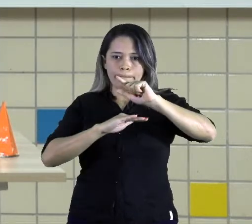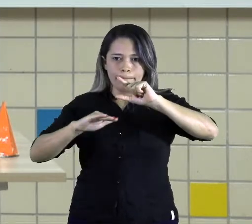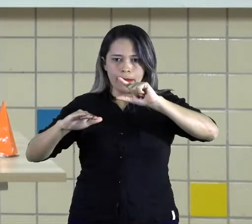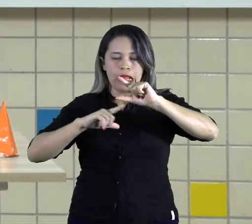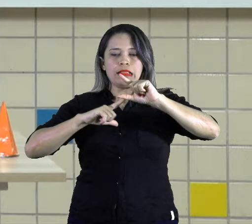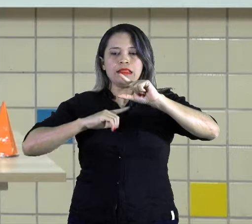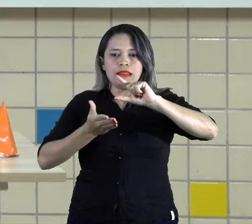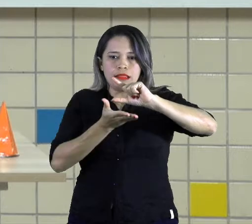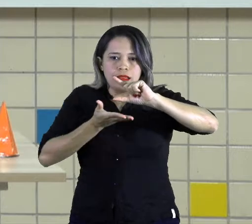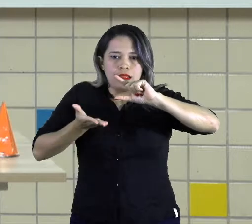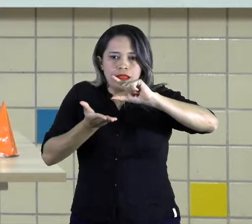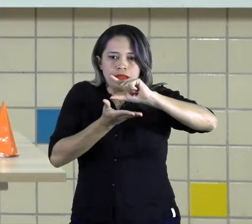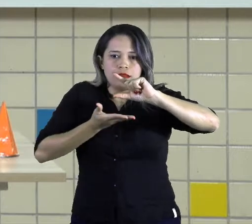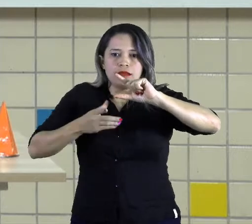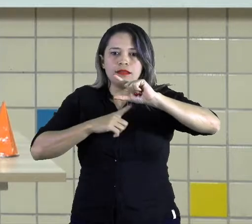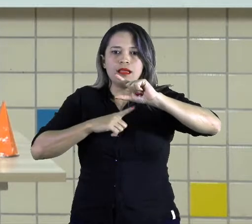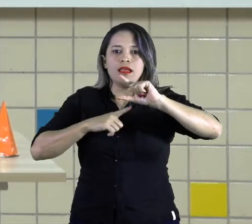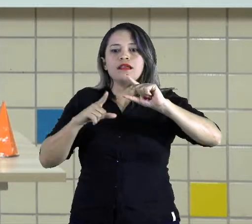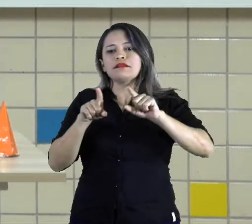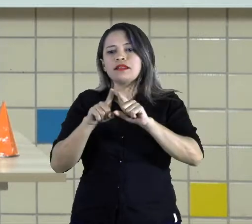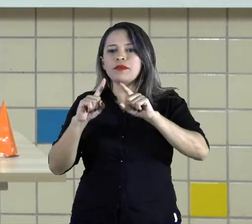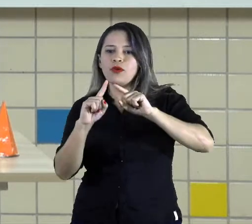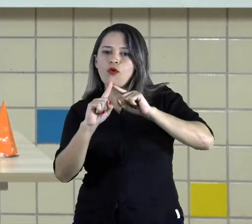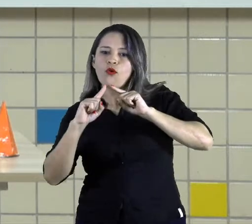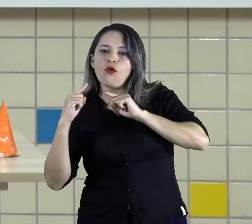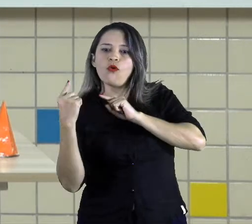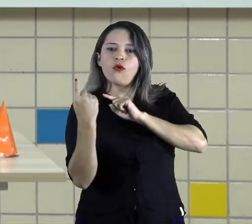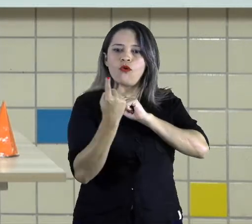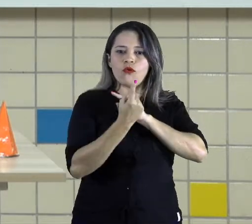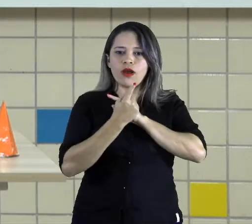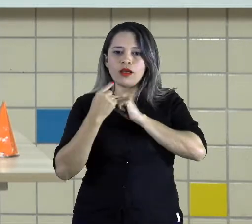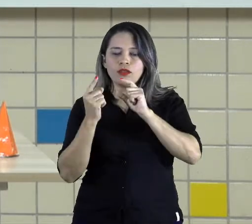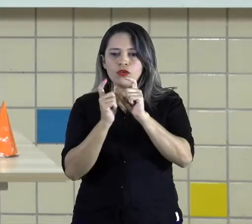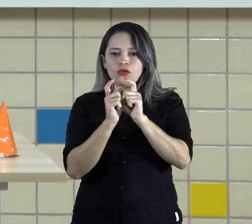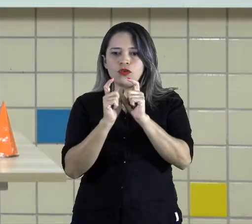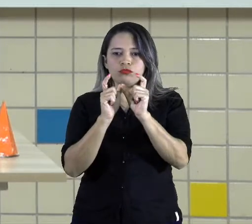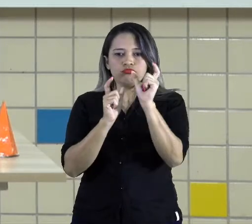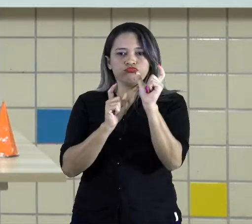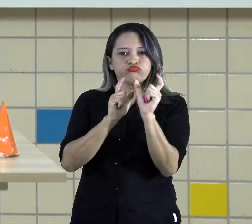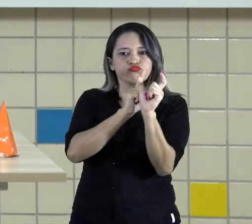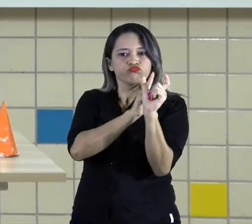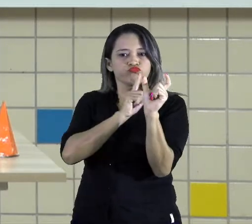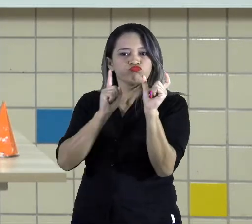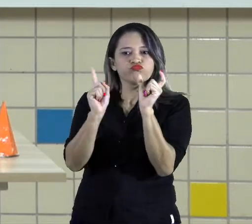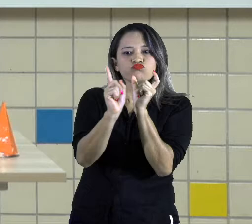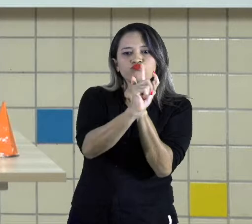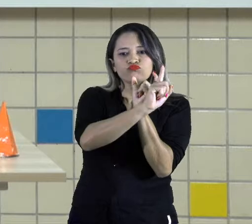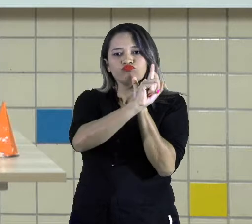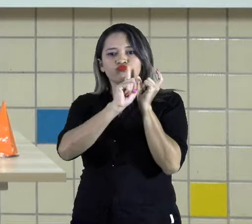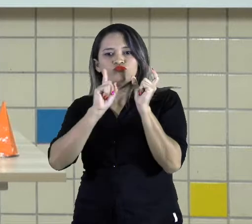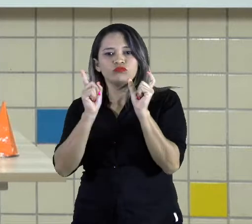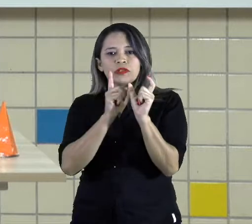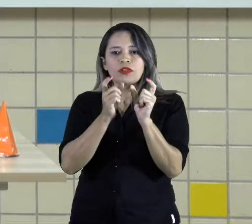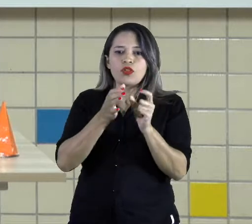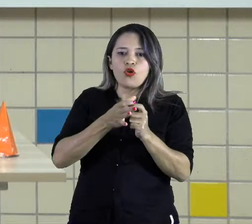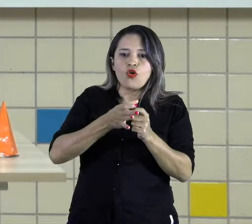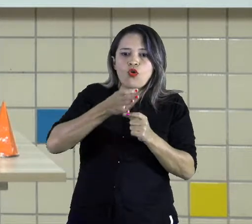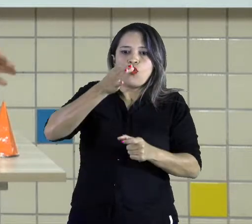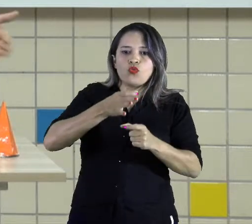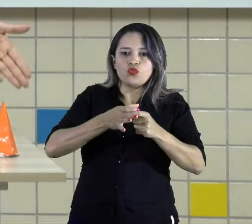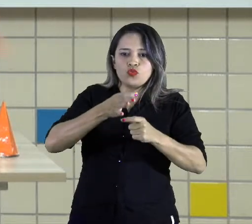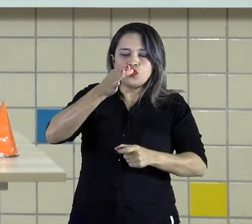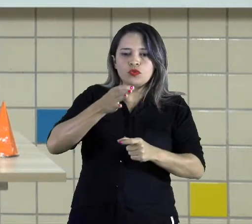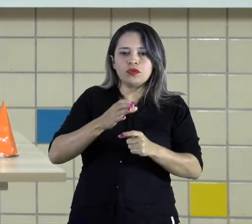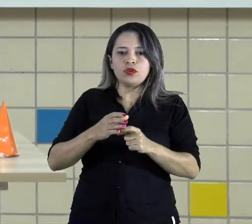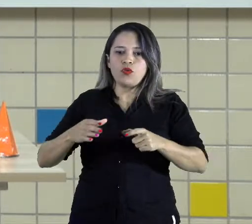embaixo, né? E temos também os corpos redondos, que eu expliquei na aula passada, né? Que são aqueles corpos arredondados, como o cilindro,